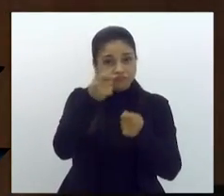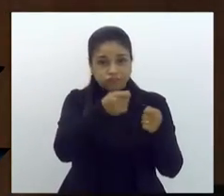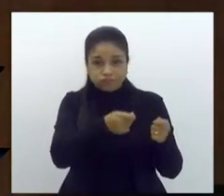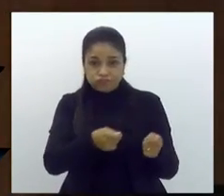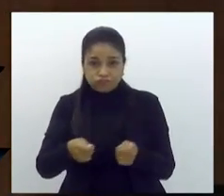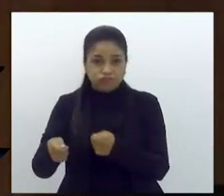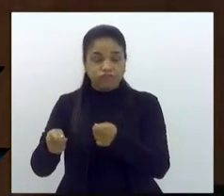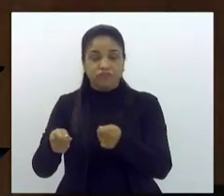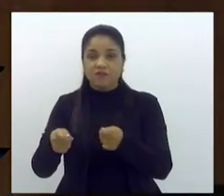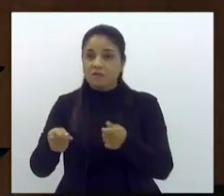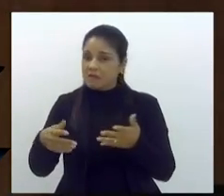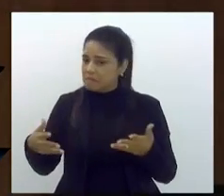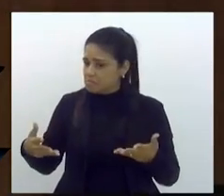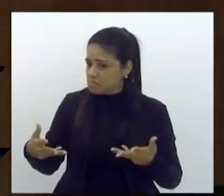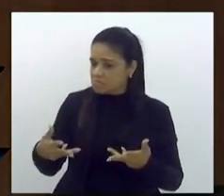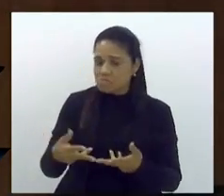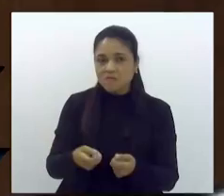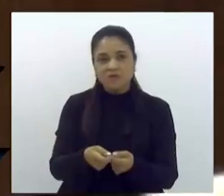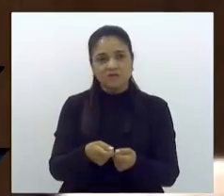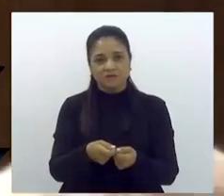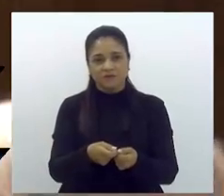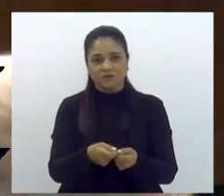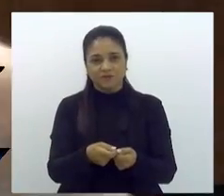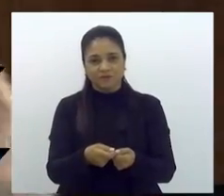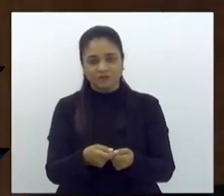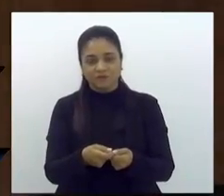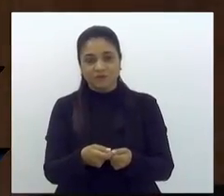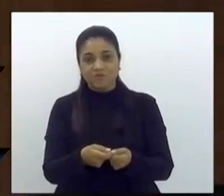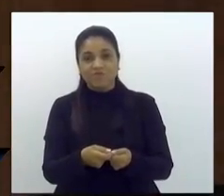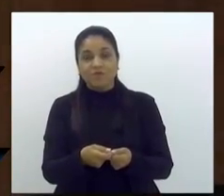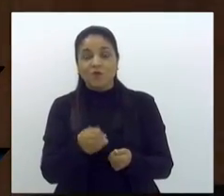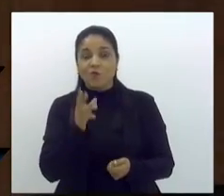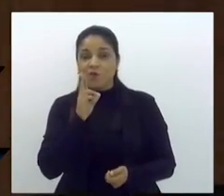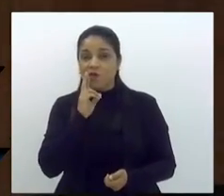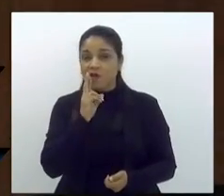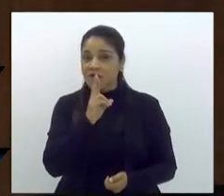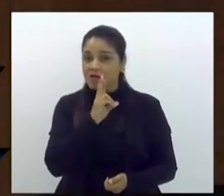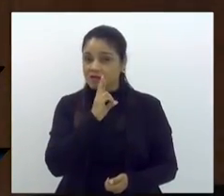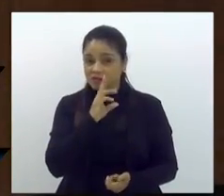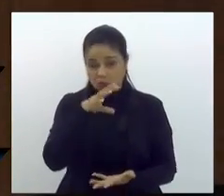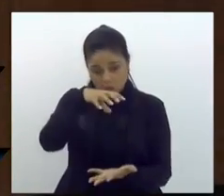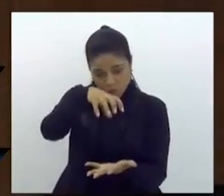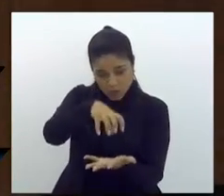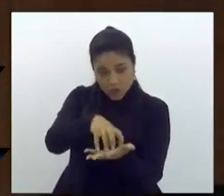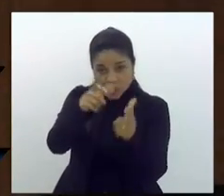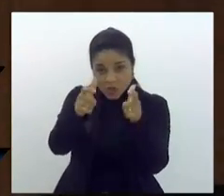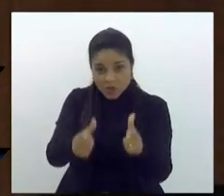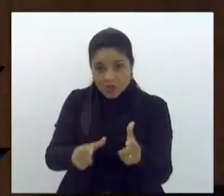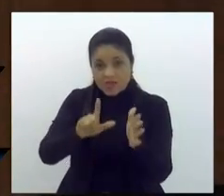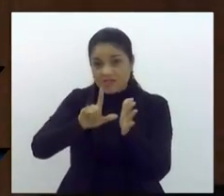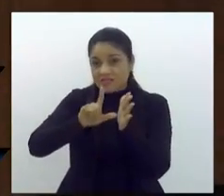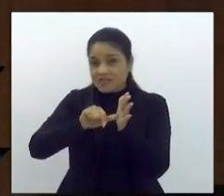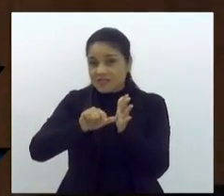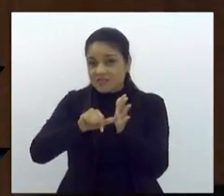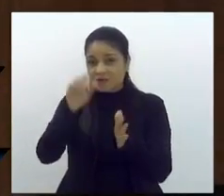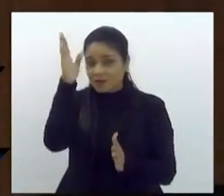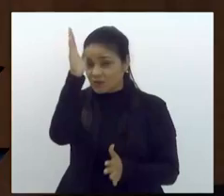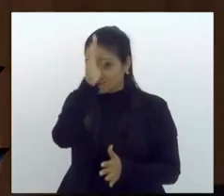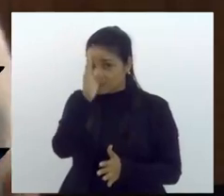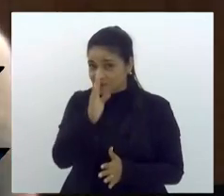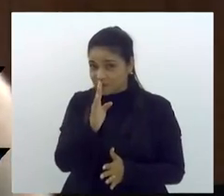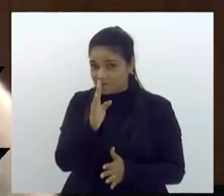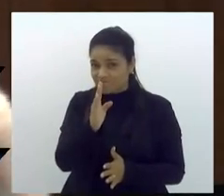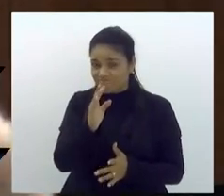achamos isso fomidável até porque o restaurante está localizado na central do Brasil uma área de